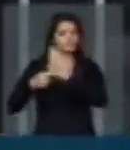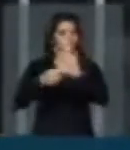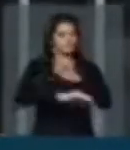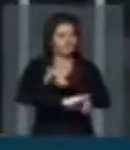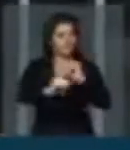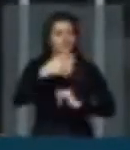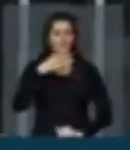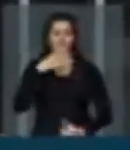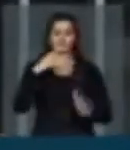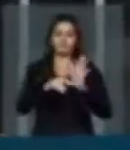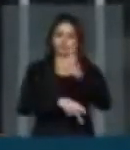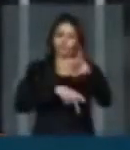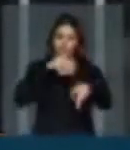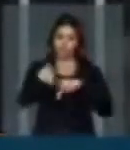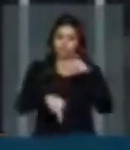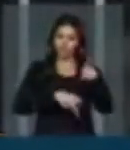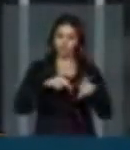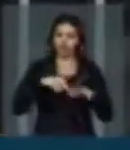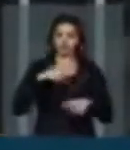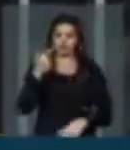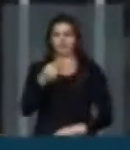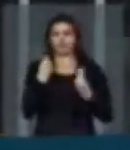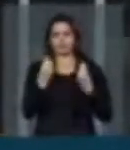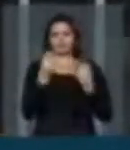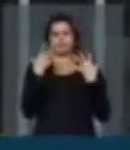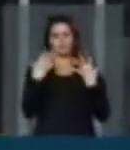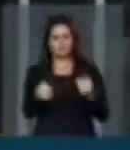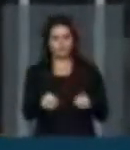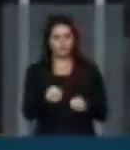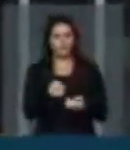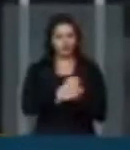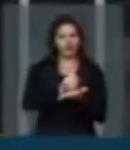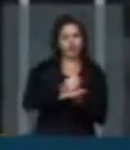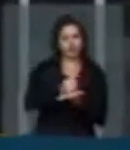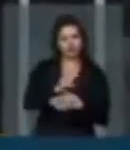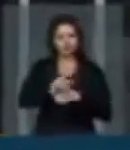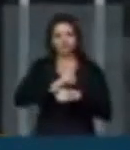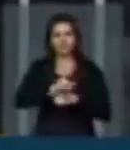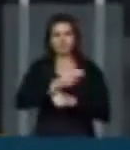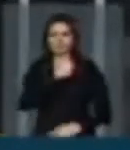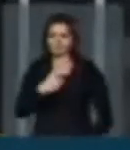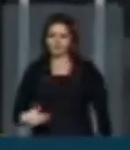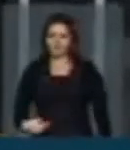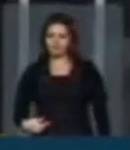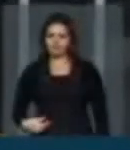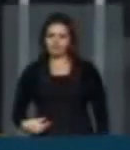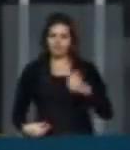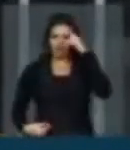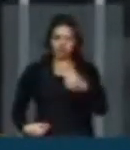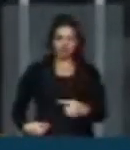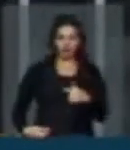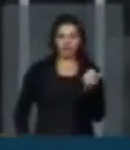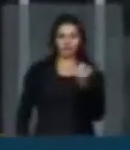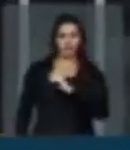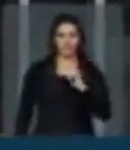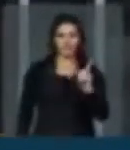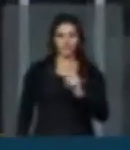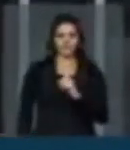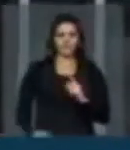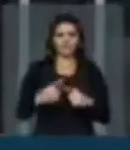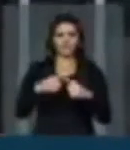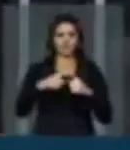ser conhecidos pelo público. Não há como aceitar o controle da imprensa pelo Estado e muito menos pelo governo. O